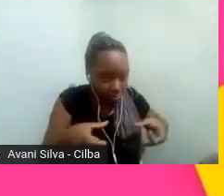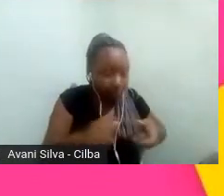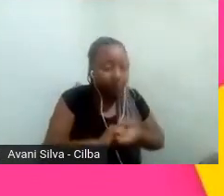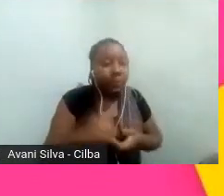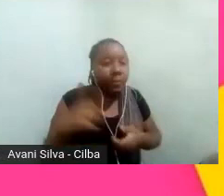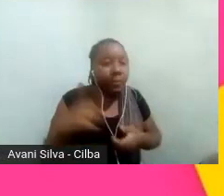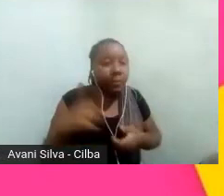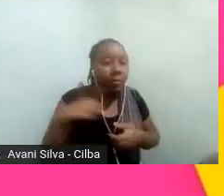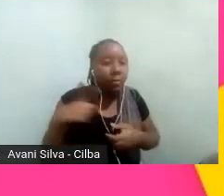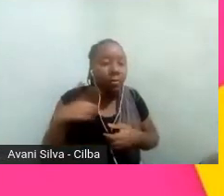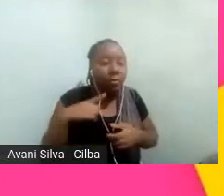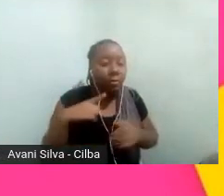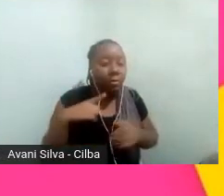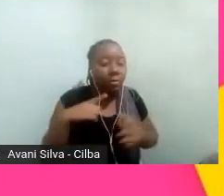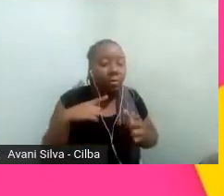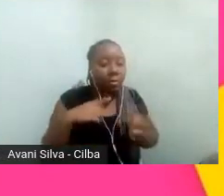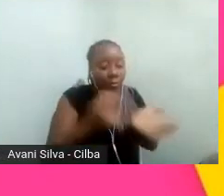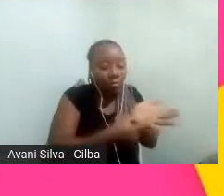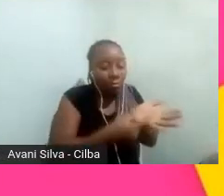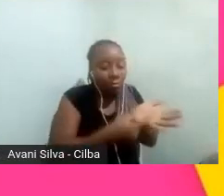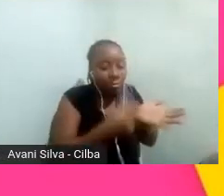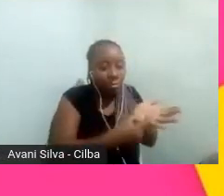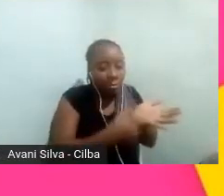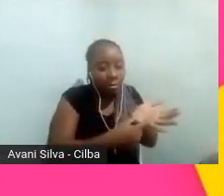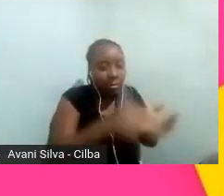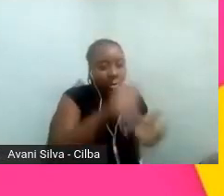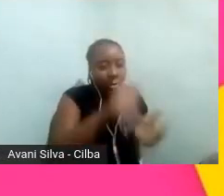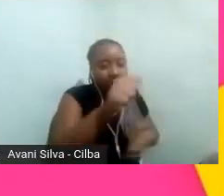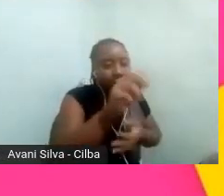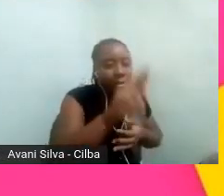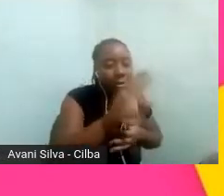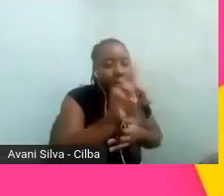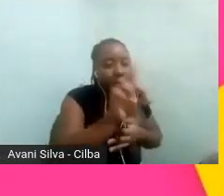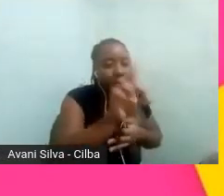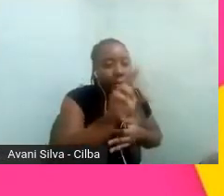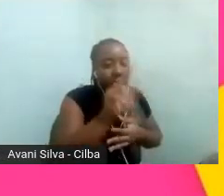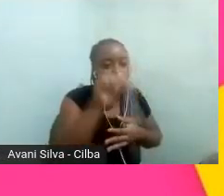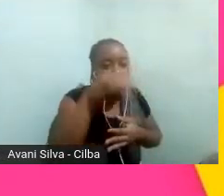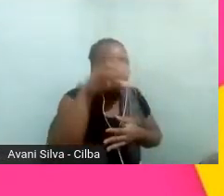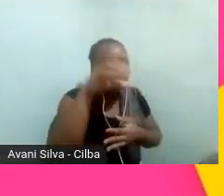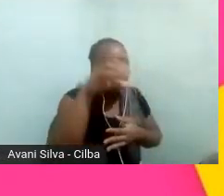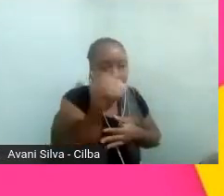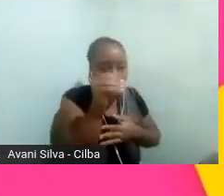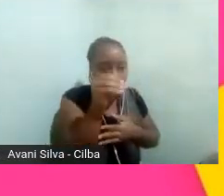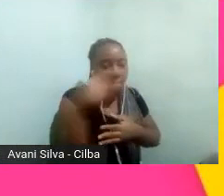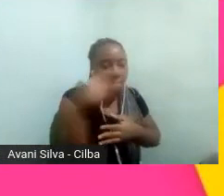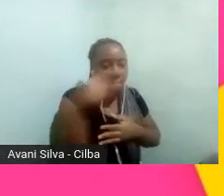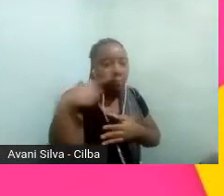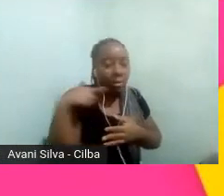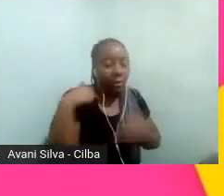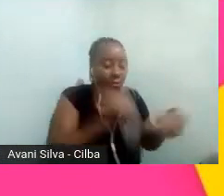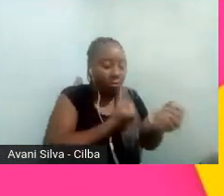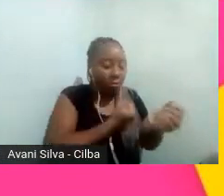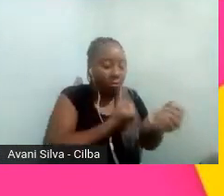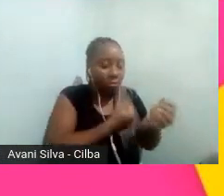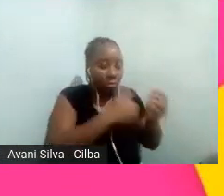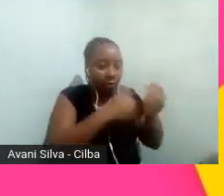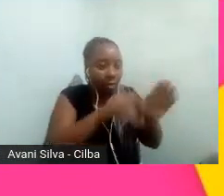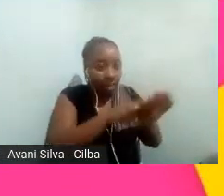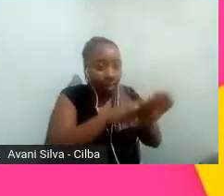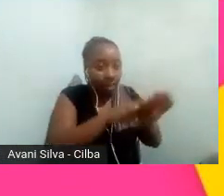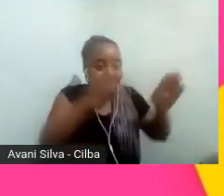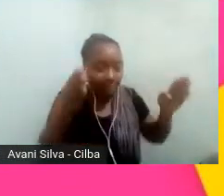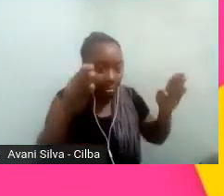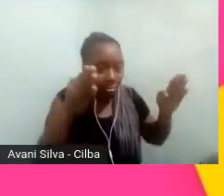o programa Arduino. No caso, o programa Arduino está com o código ali aberto, que é um